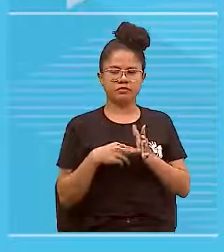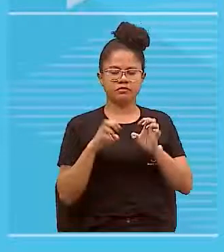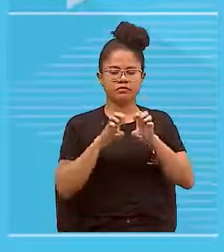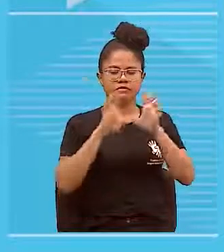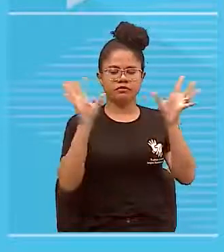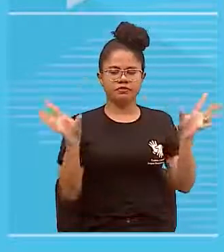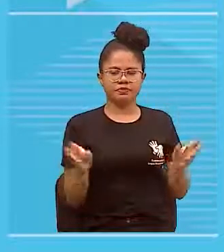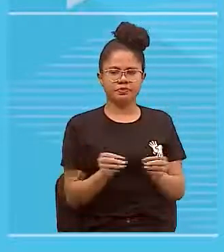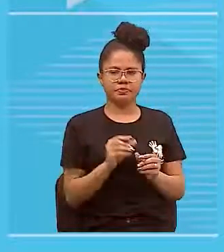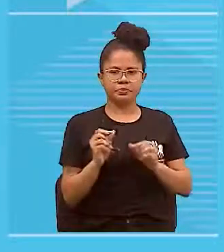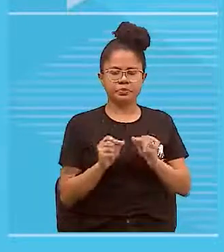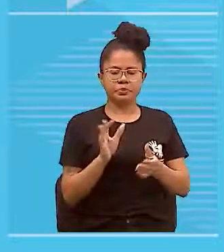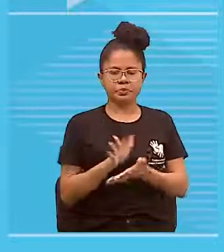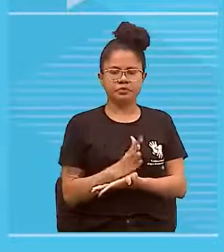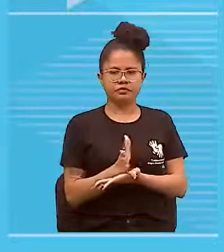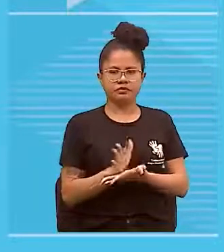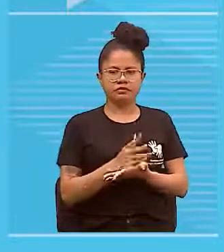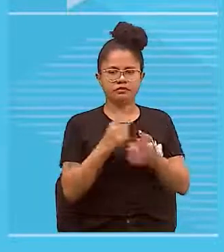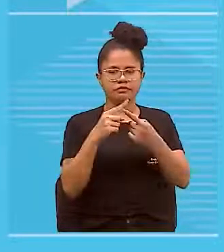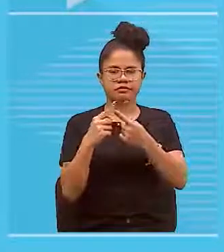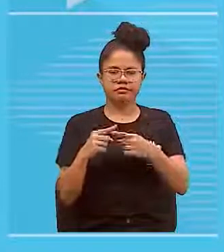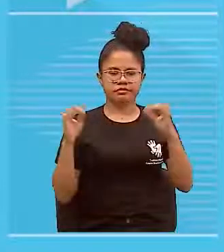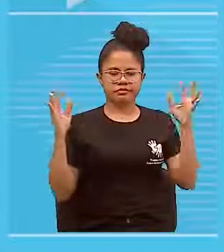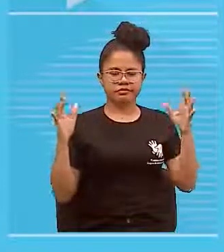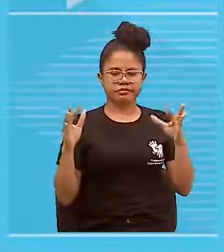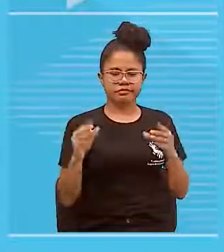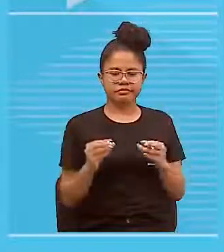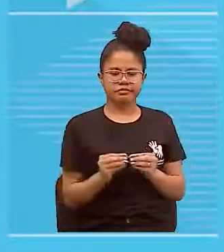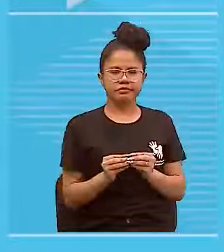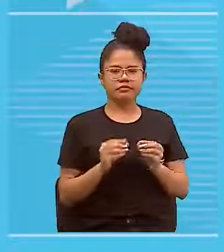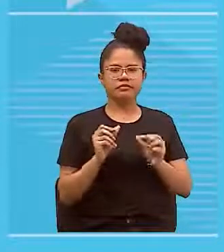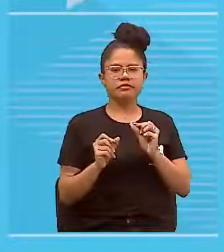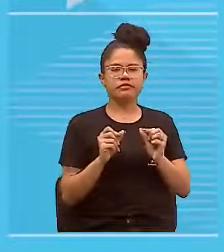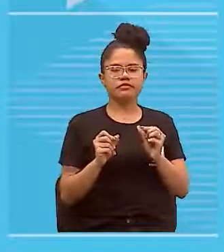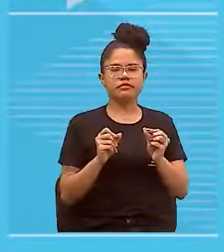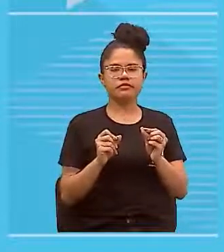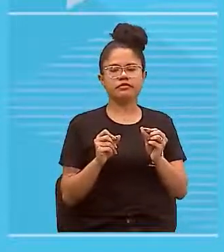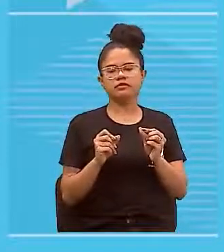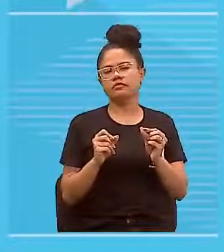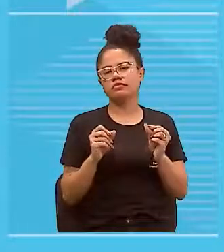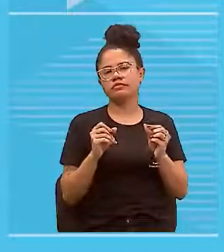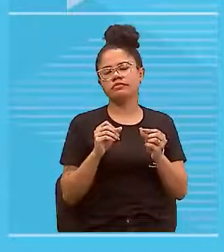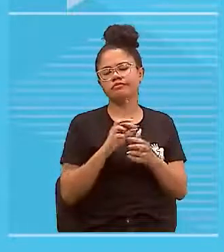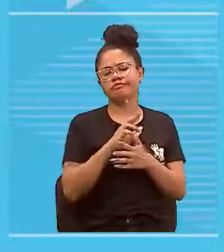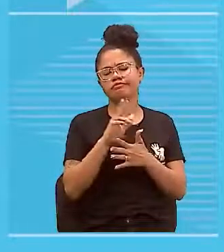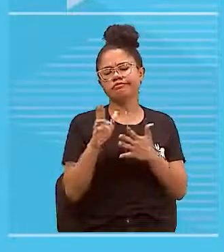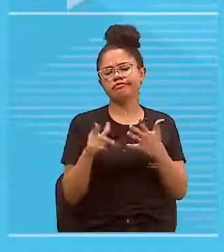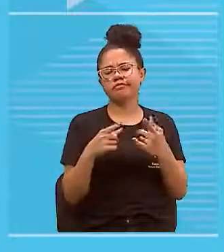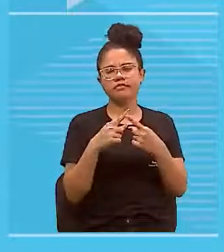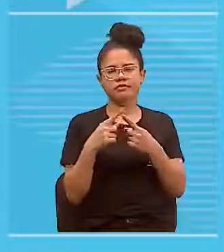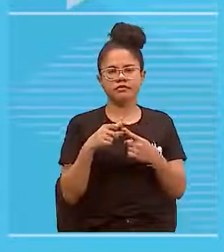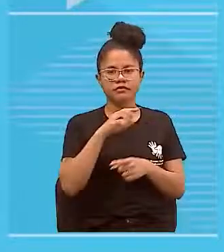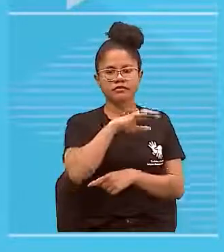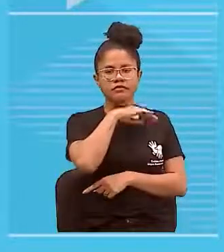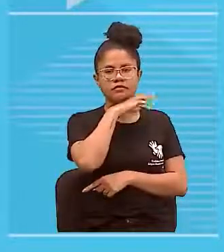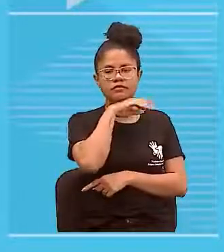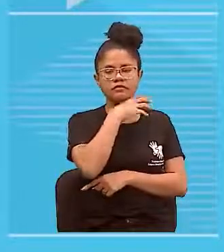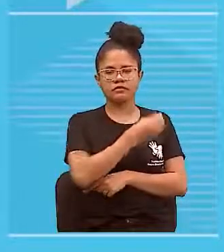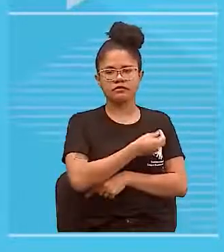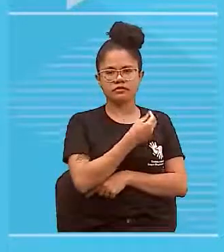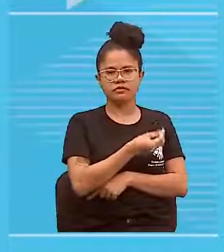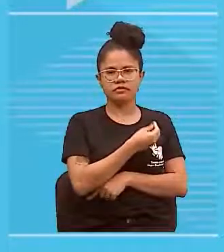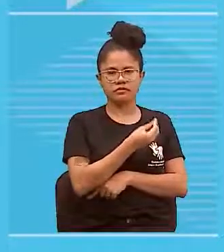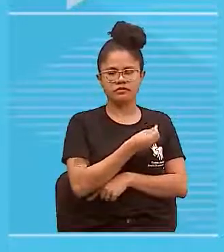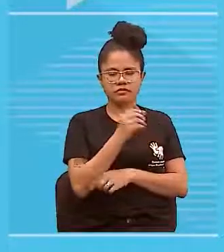quando seres bióticos, né? Todo o ambiente biótico são seres de várias espécies, ok, Jack? Vivem juntos dentro de um